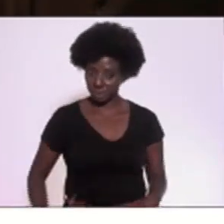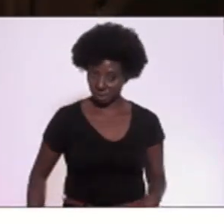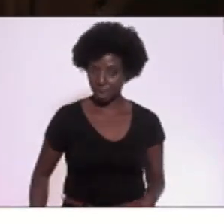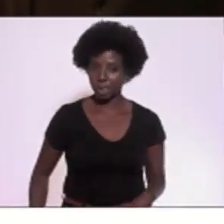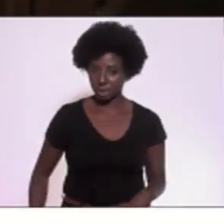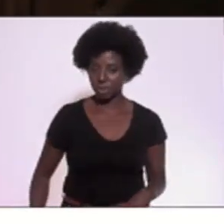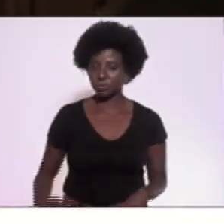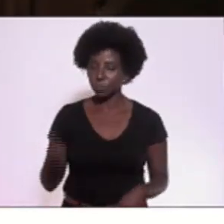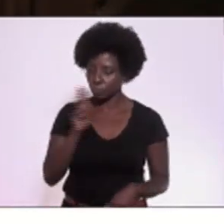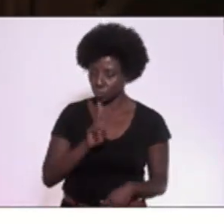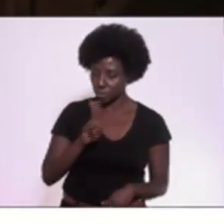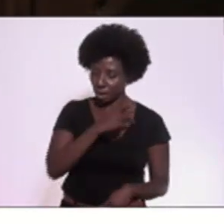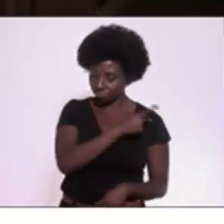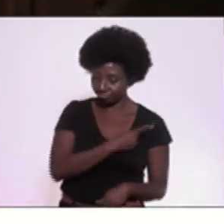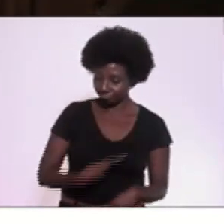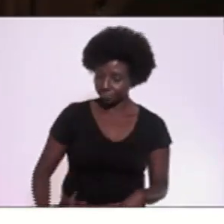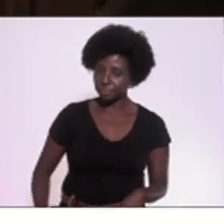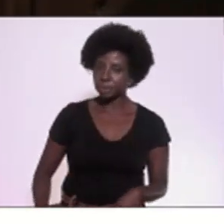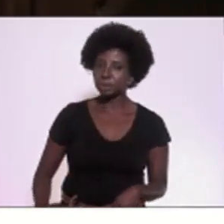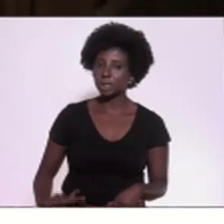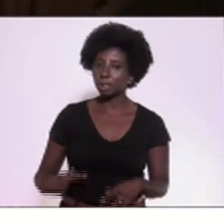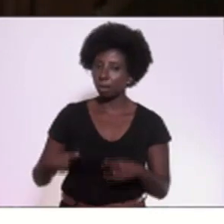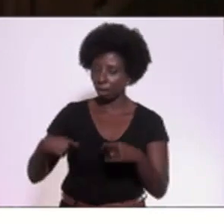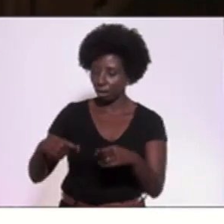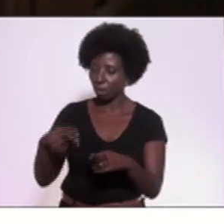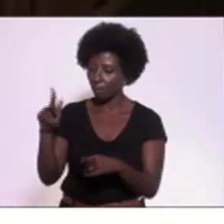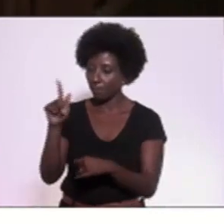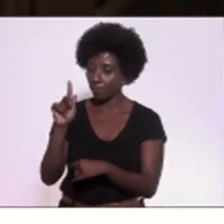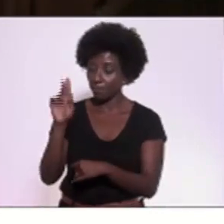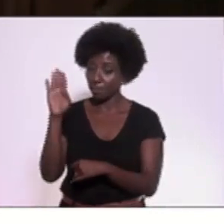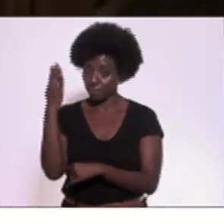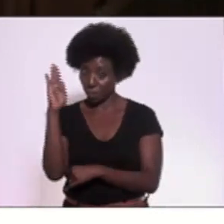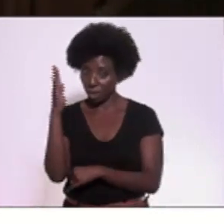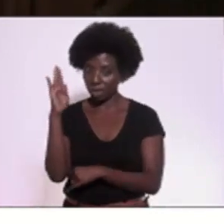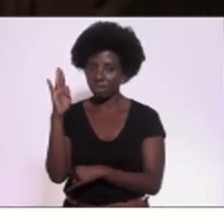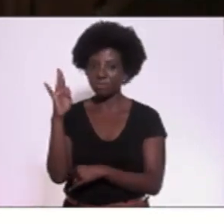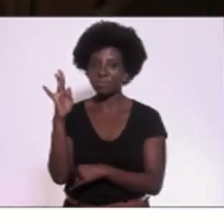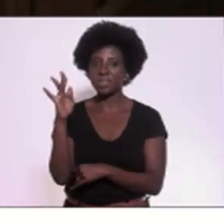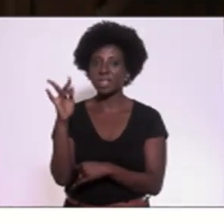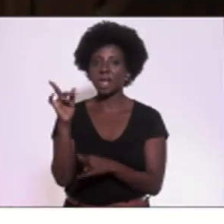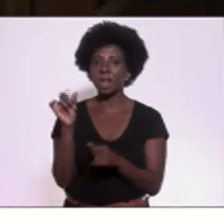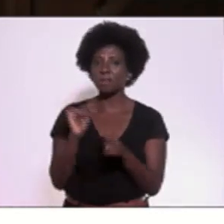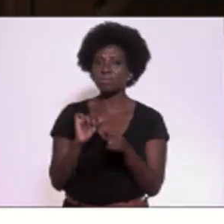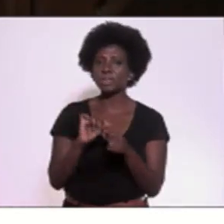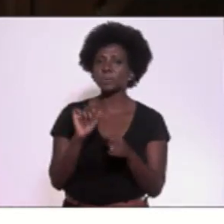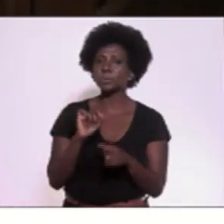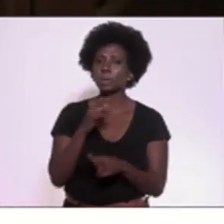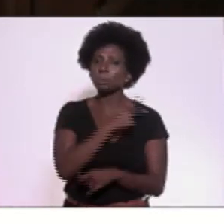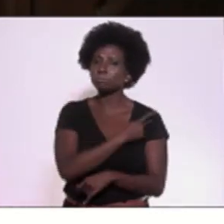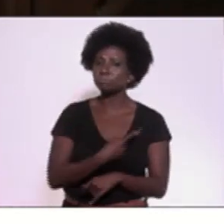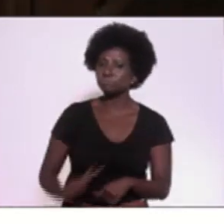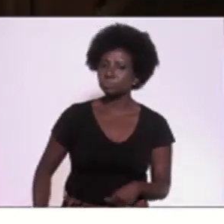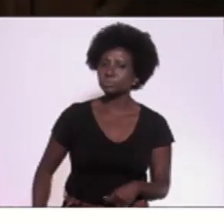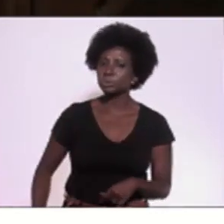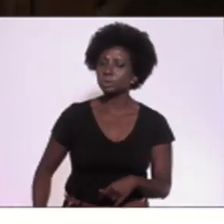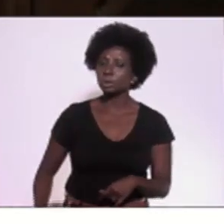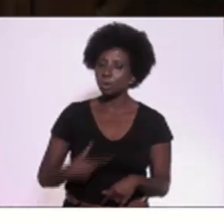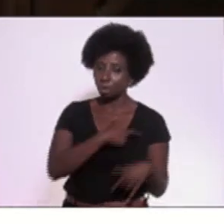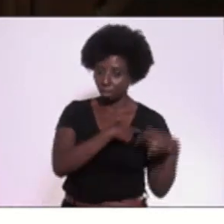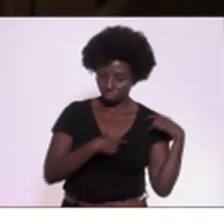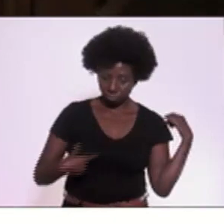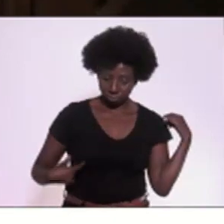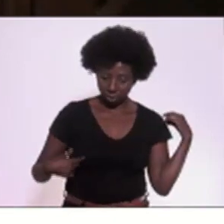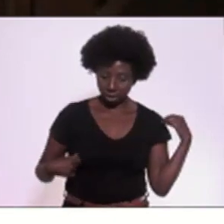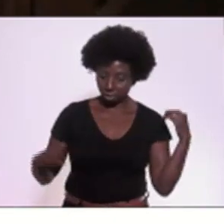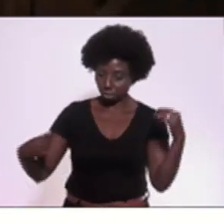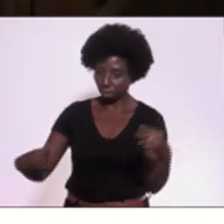faixa presidencial na Bolívia, ela teve essa faixa, deputado Eliomar Coelho, entregue